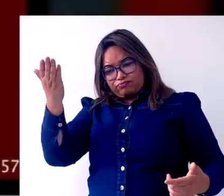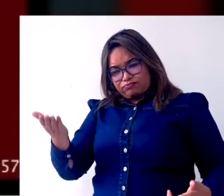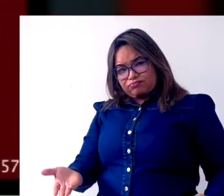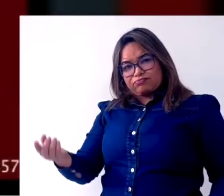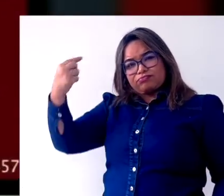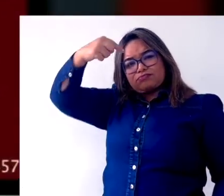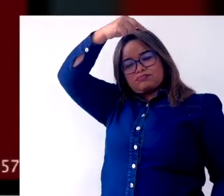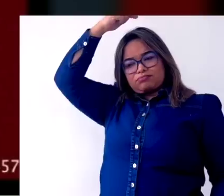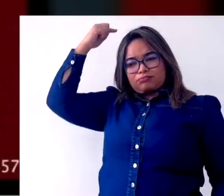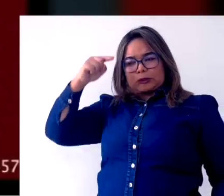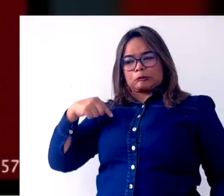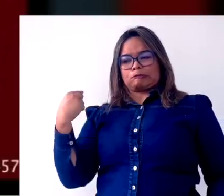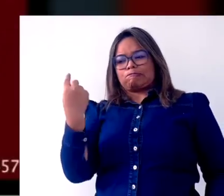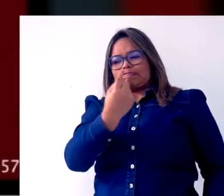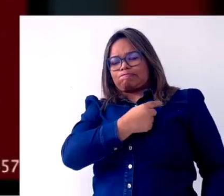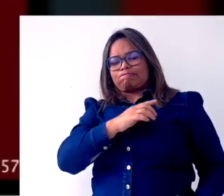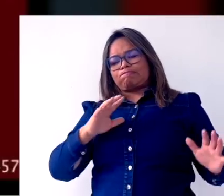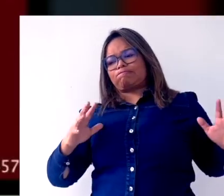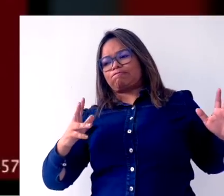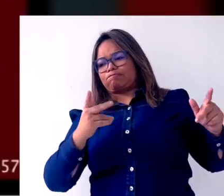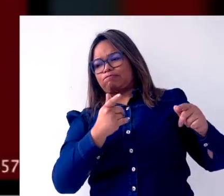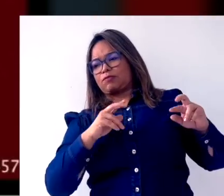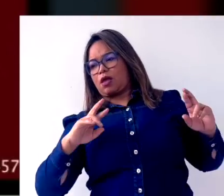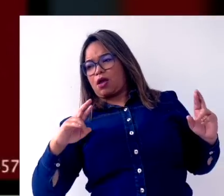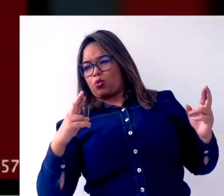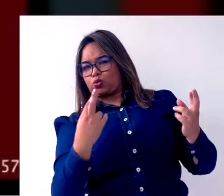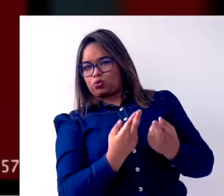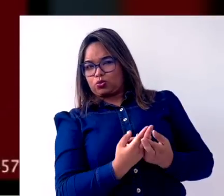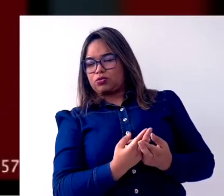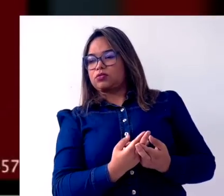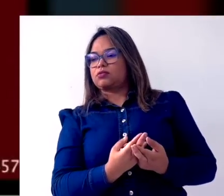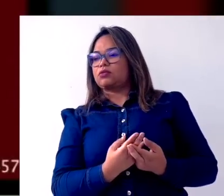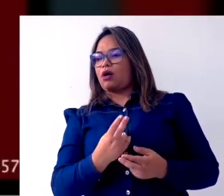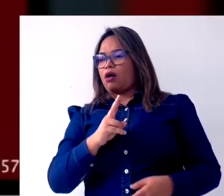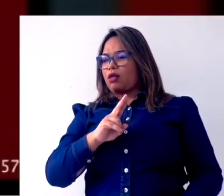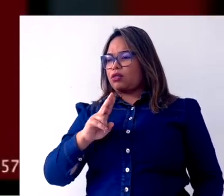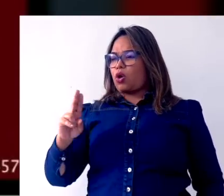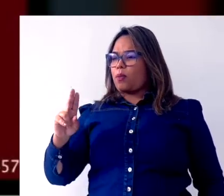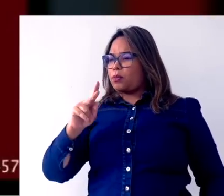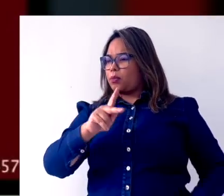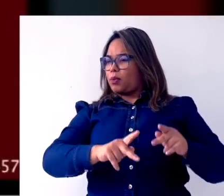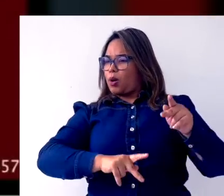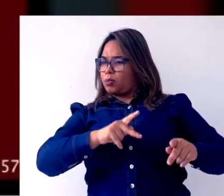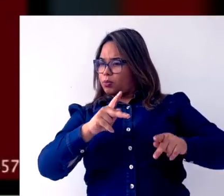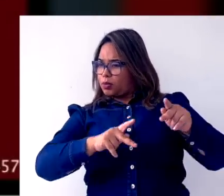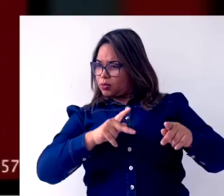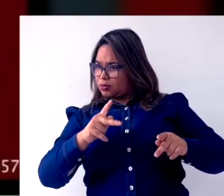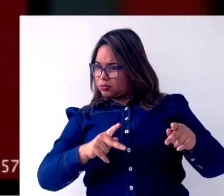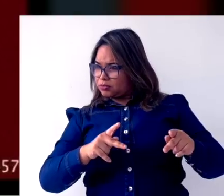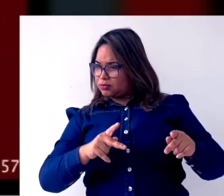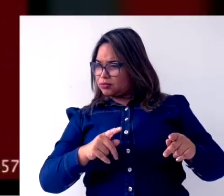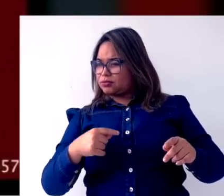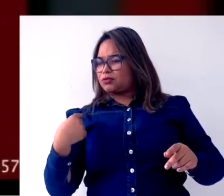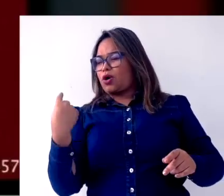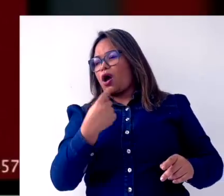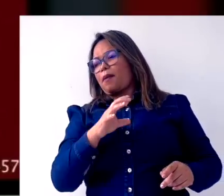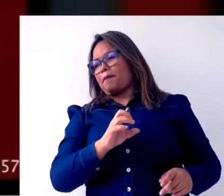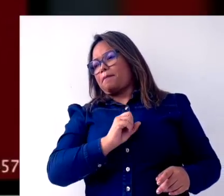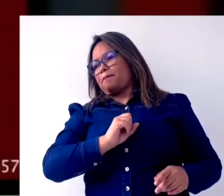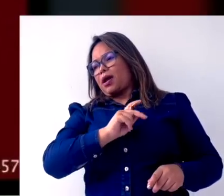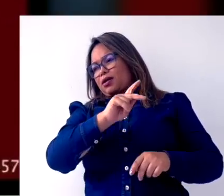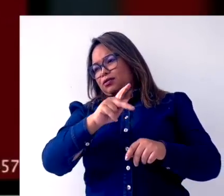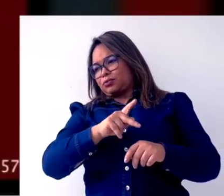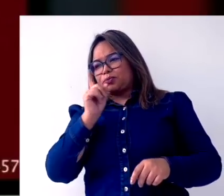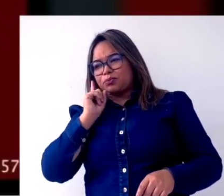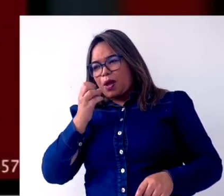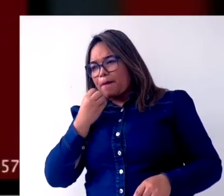em nome de todos nós que estamos aqui reunidos hoje, de fato, em nome de todo o povo de nossa amada nação, nós lhe damos